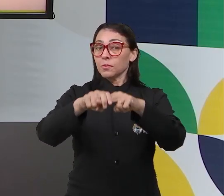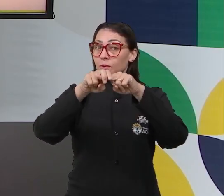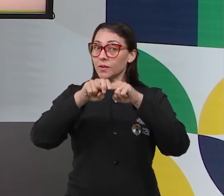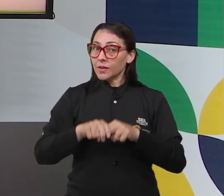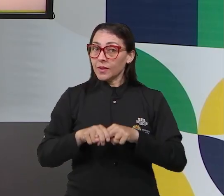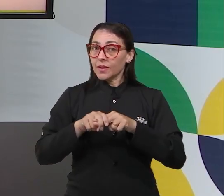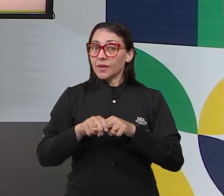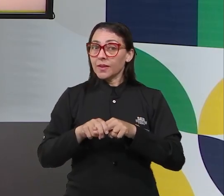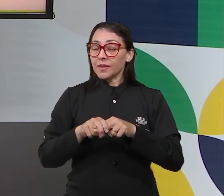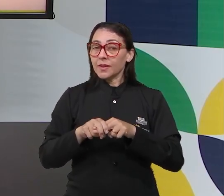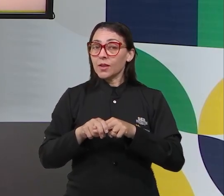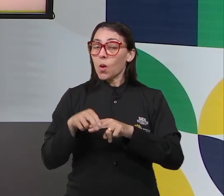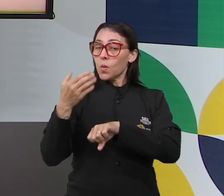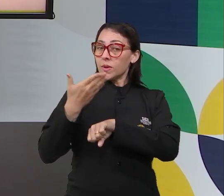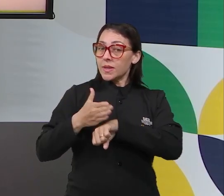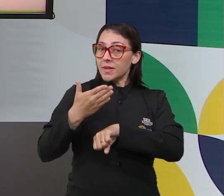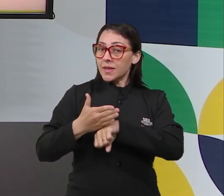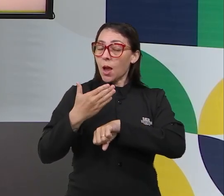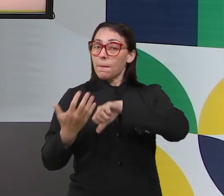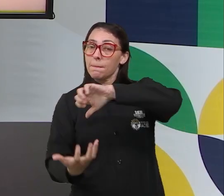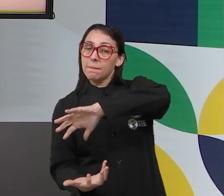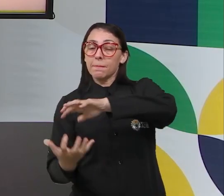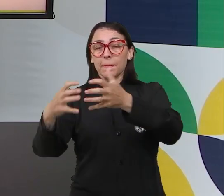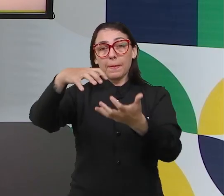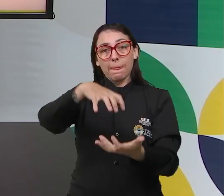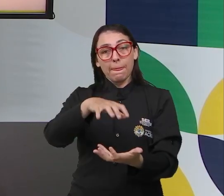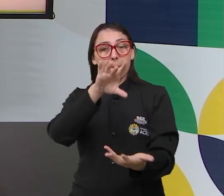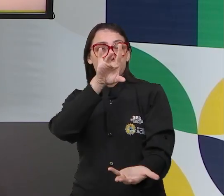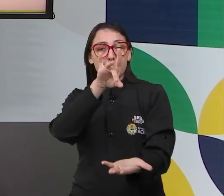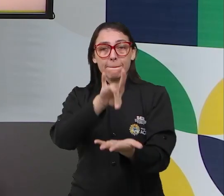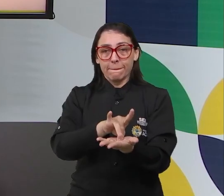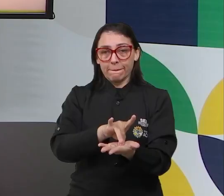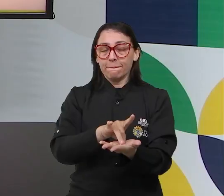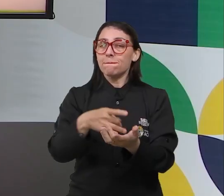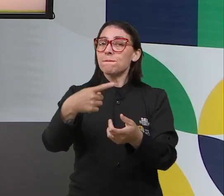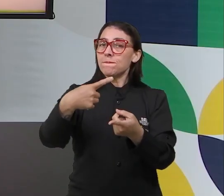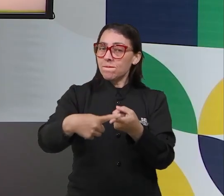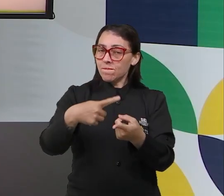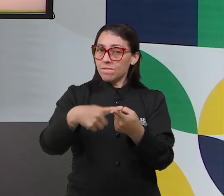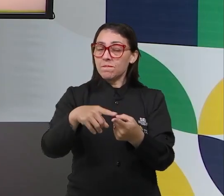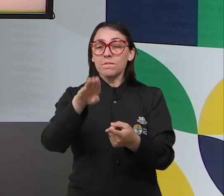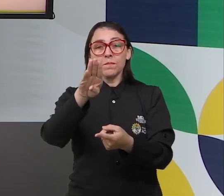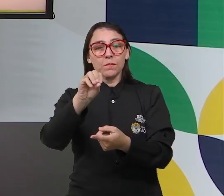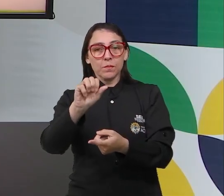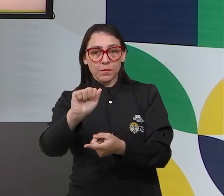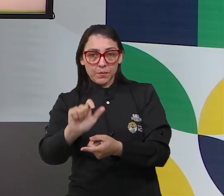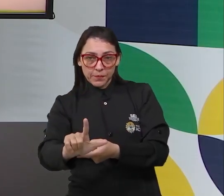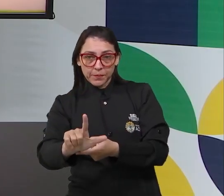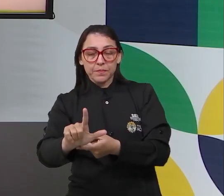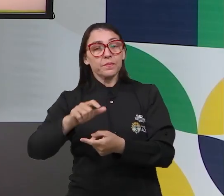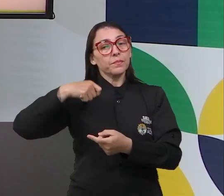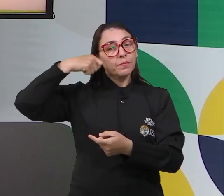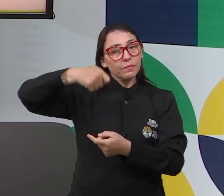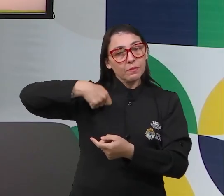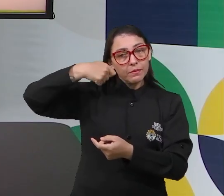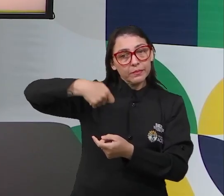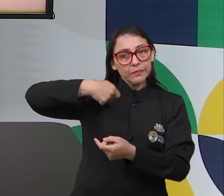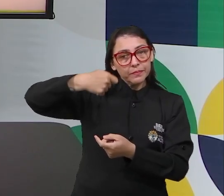ele chama de um ensaio para transformar a realidade, porque para Boal, o